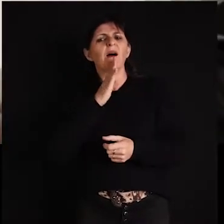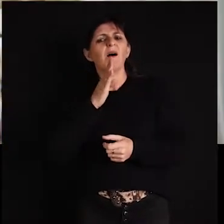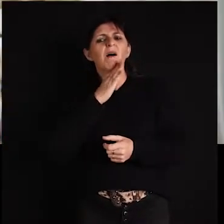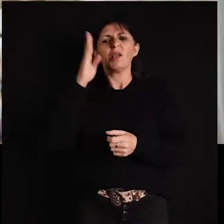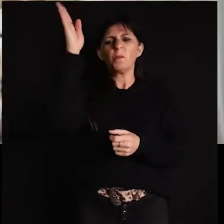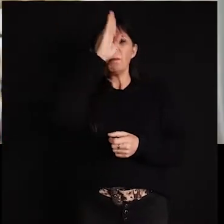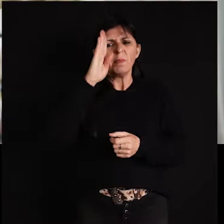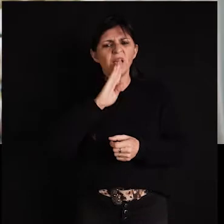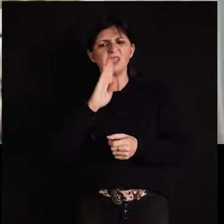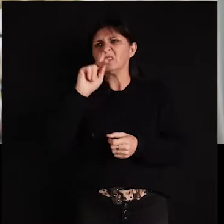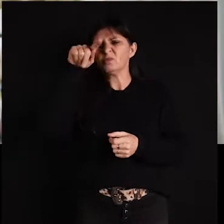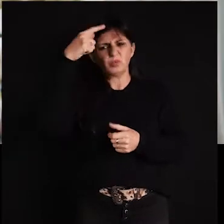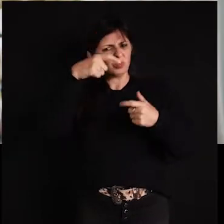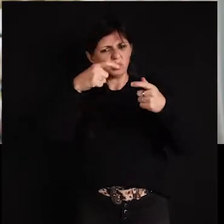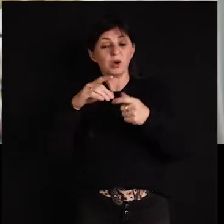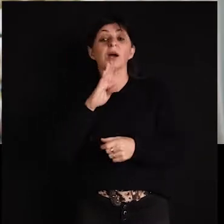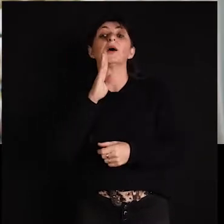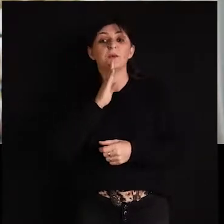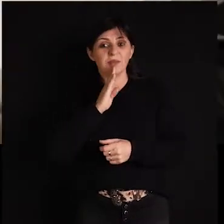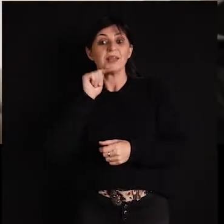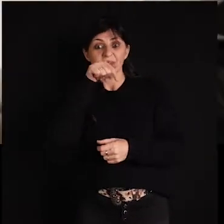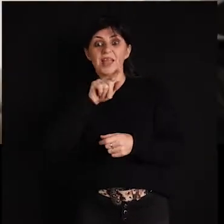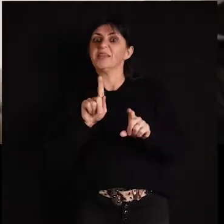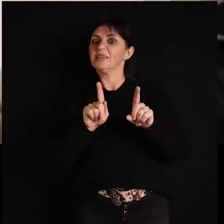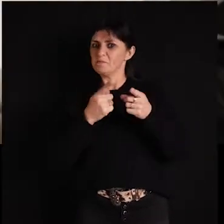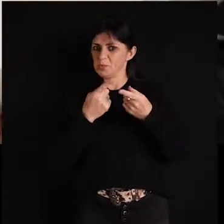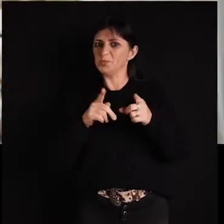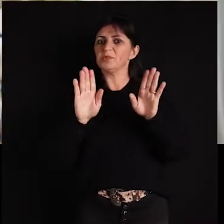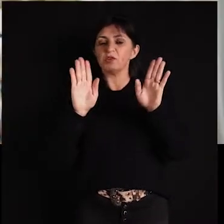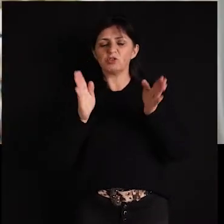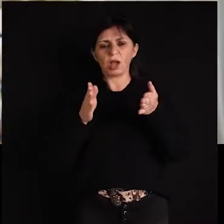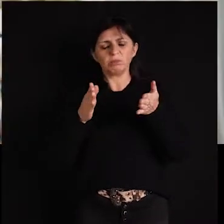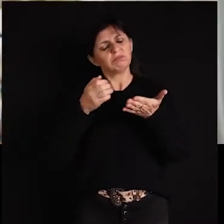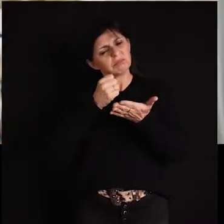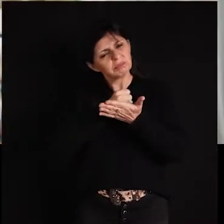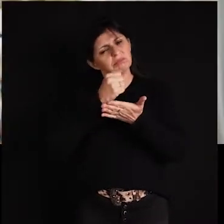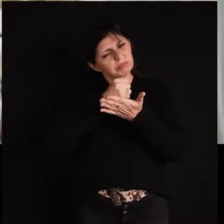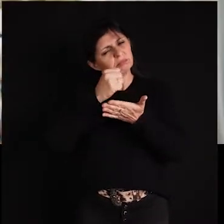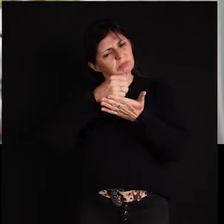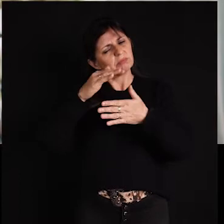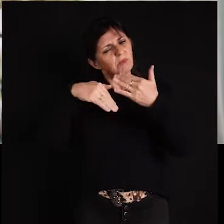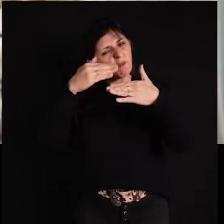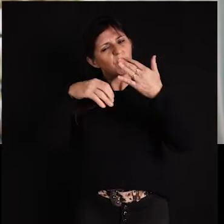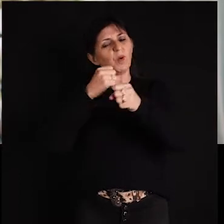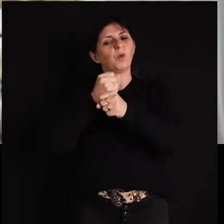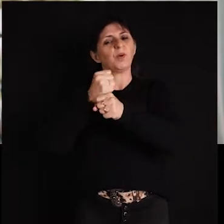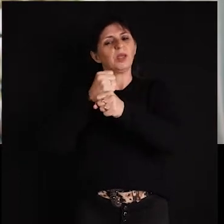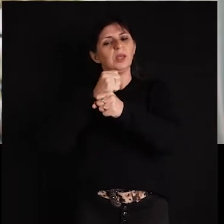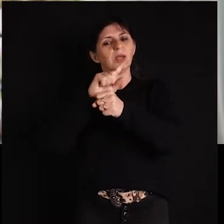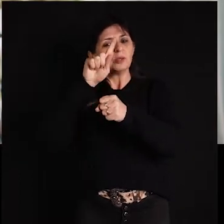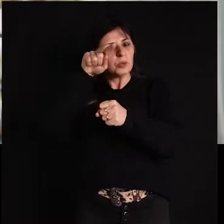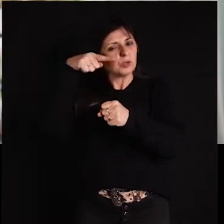Brasil afora, todo mundo conhece a música de Chão Batido. E passou-se os anos e fui tocar em